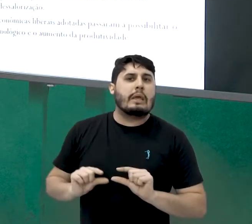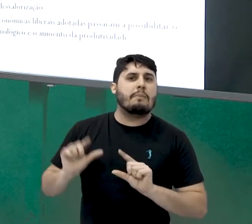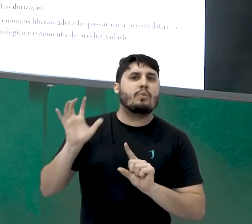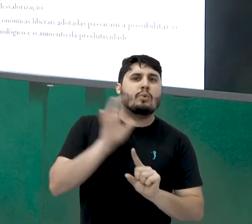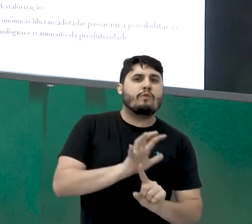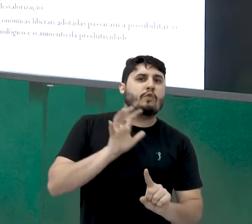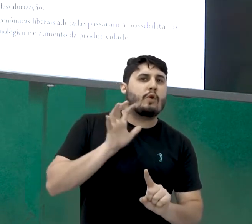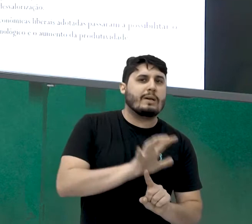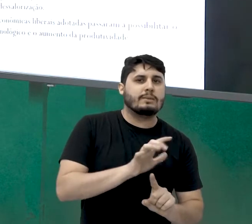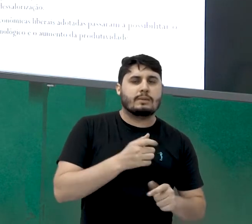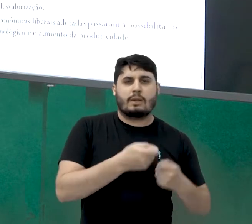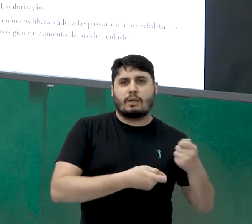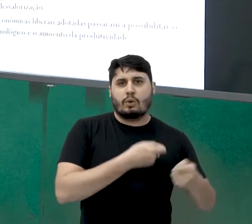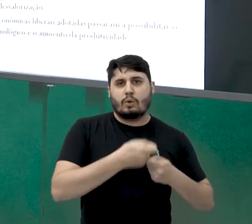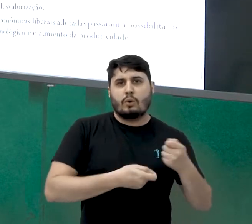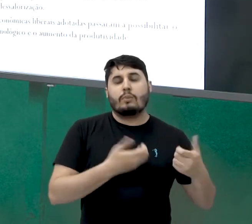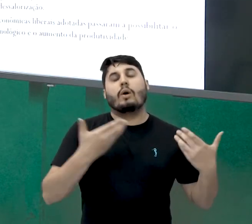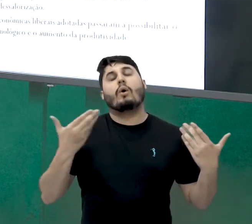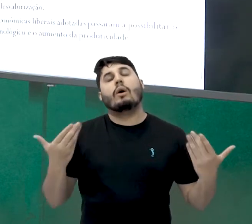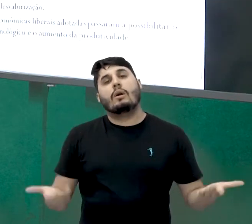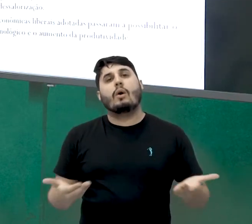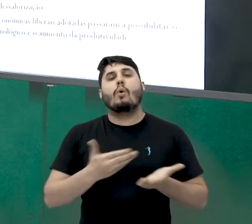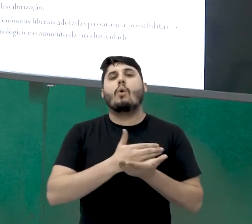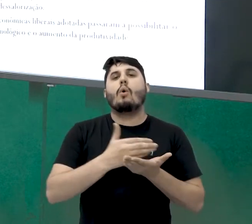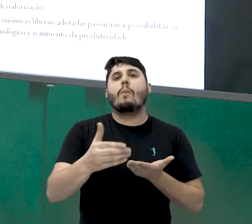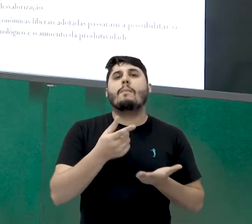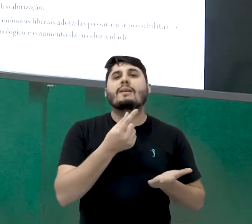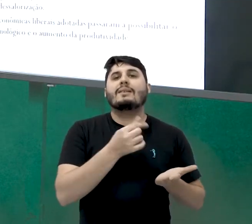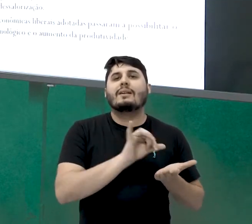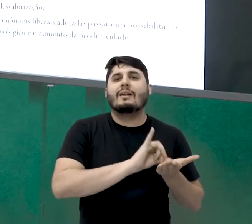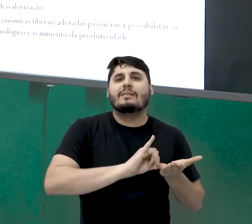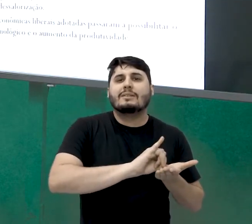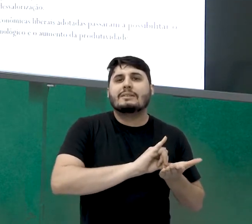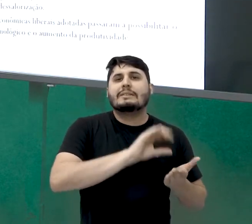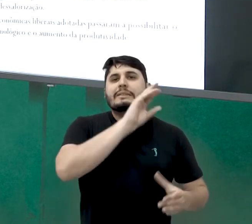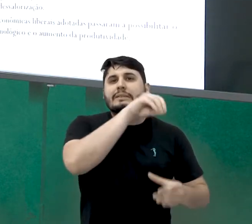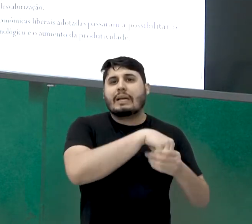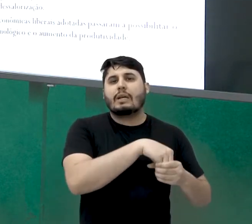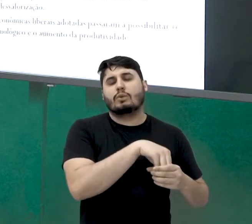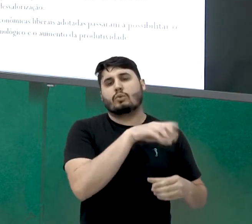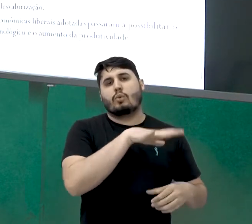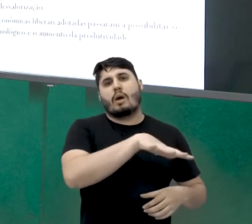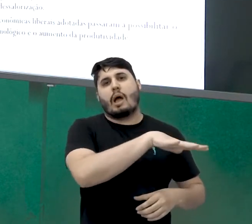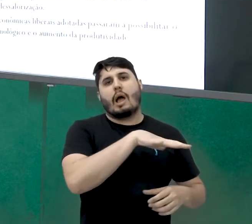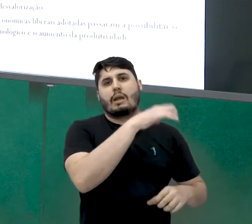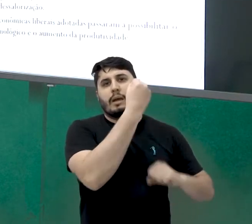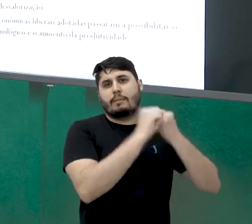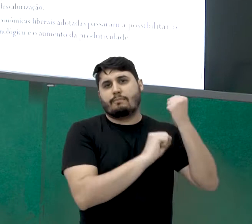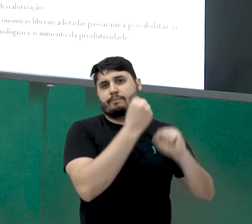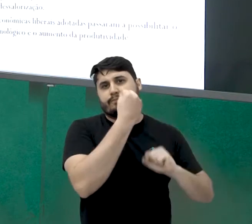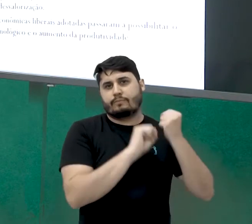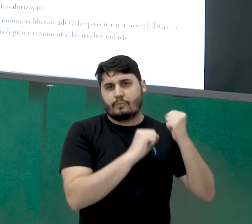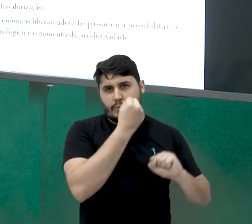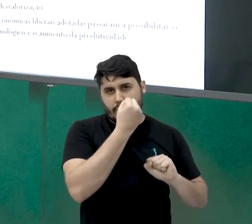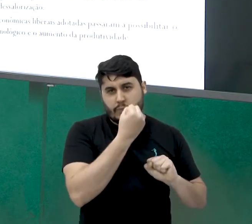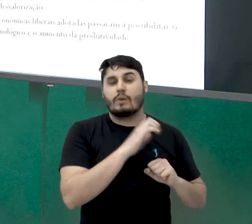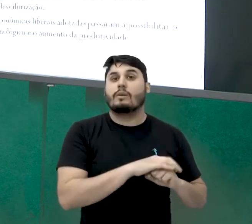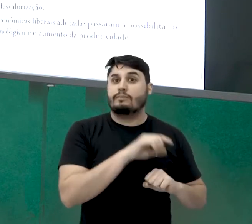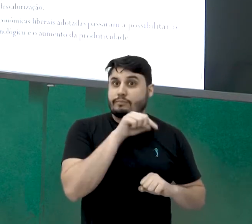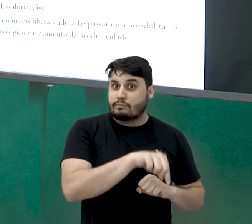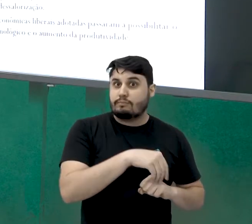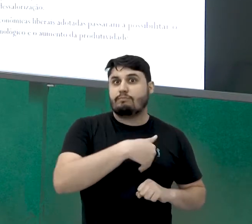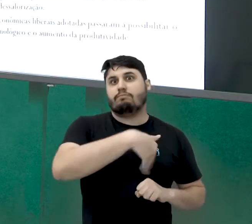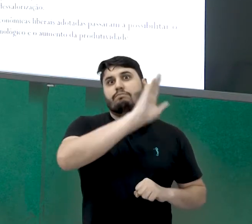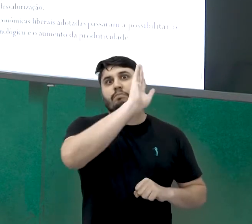a atividade capitalista a emergir como controlador dinâmico desta economia com a lei da oferta e